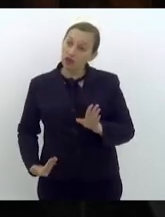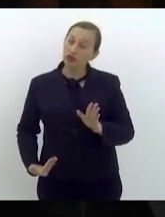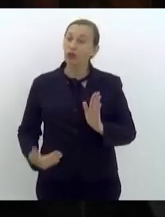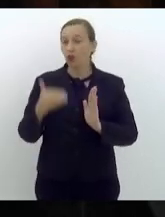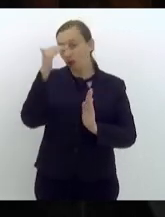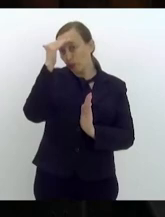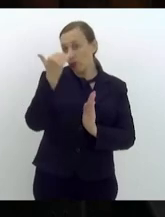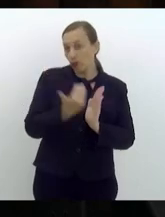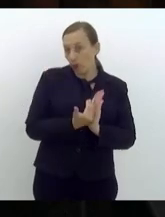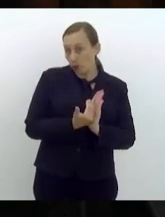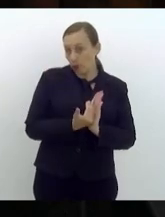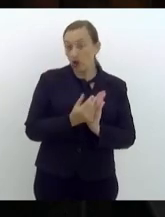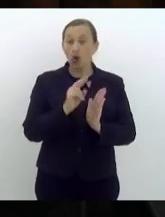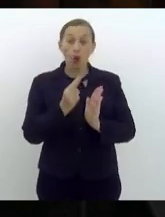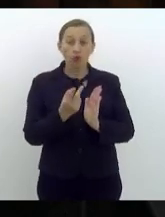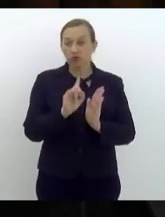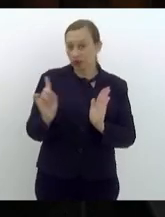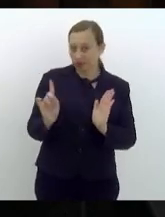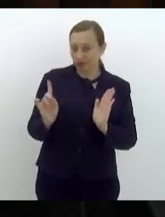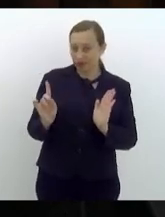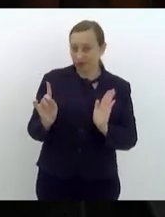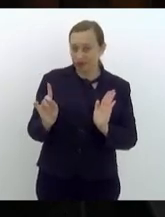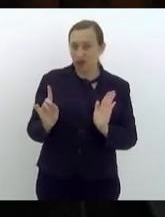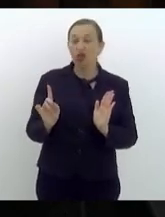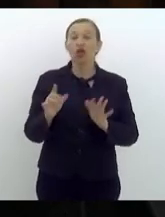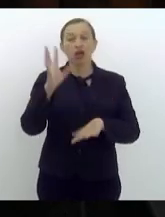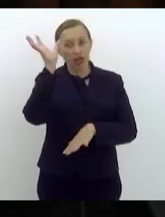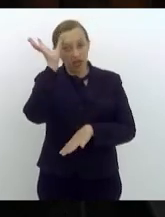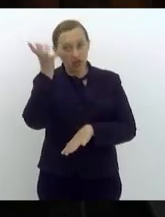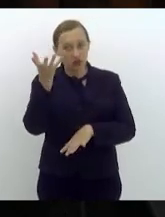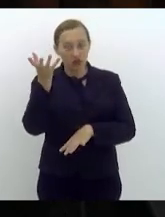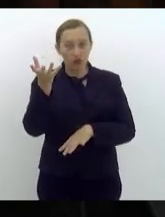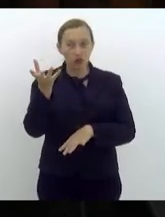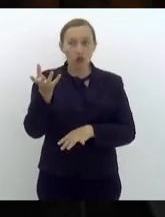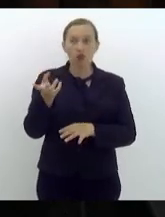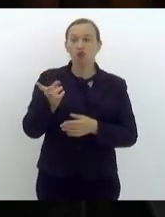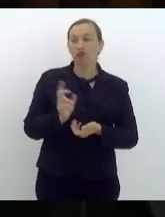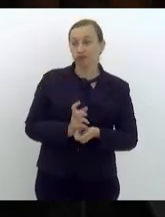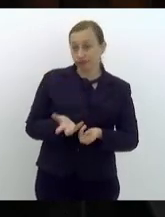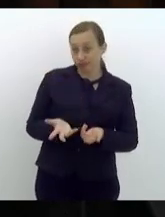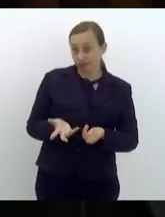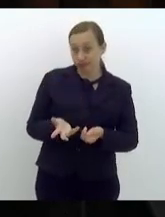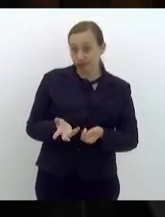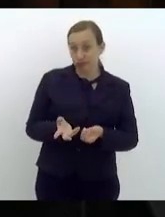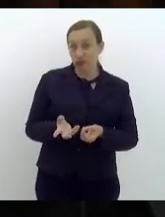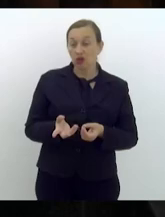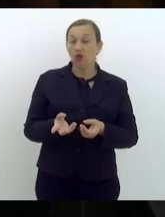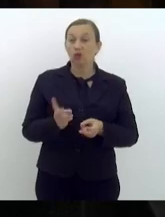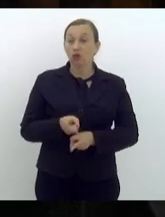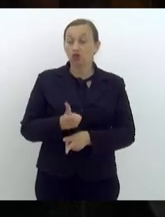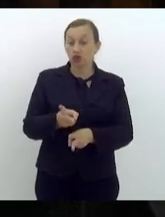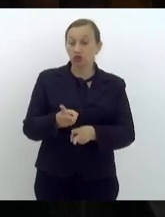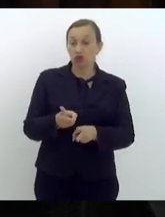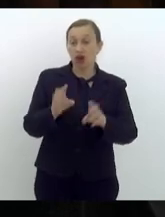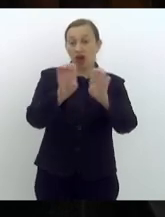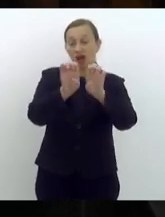cumpre sem quiser. E resolveu manter a estrutura anterior. Não